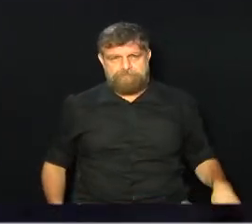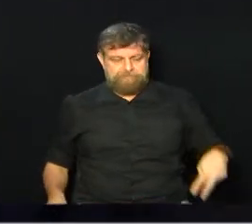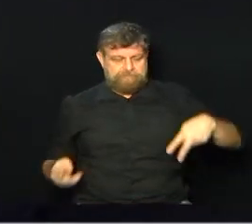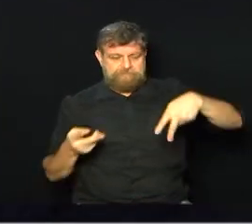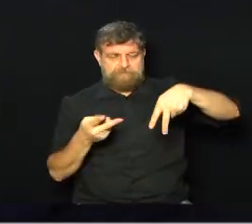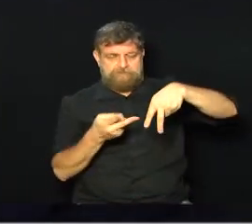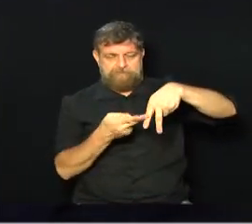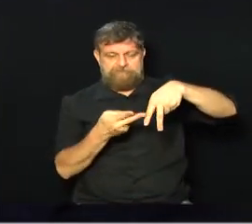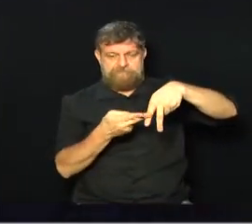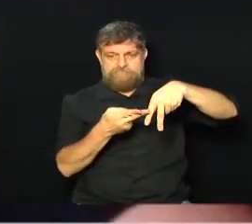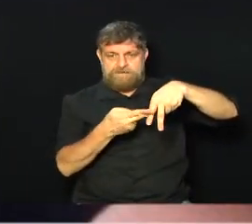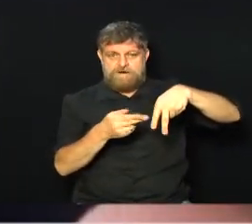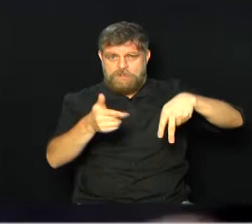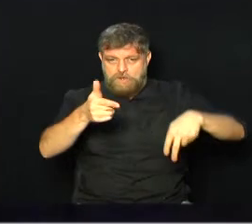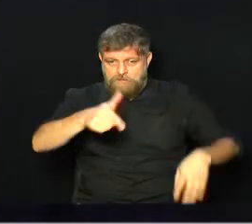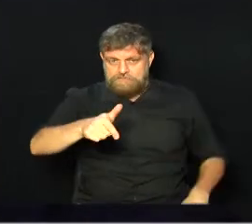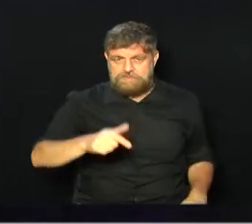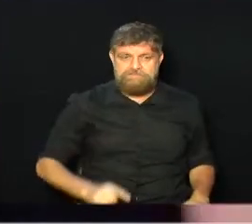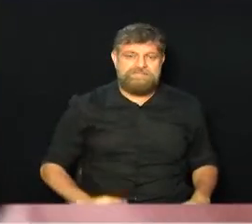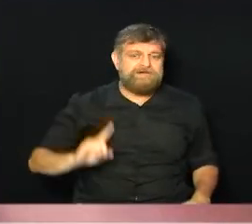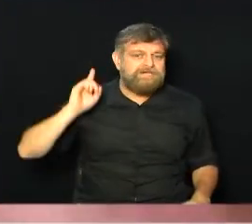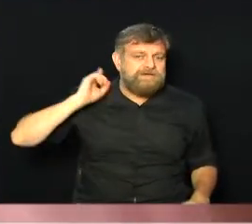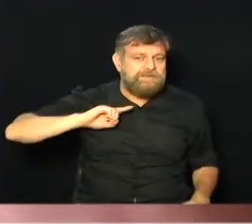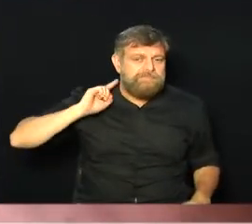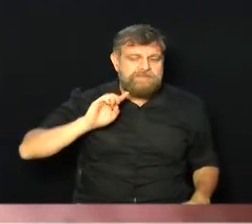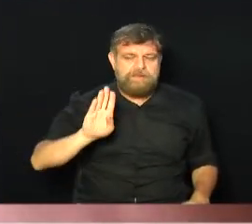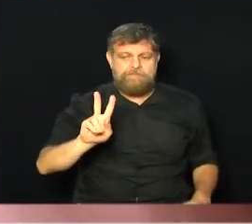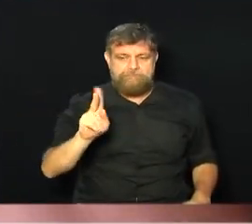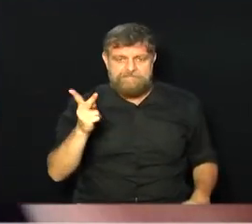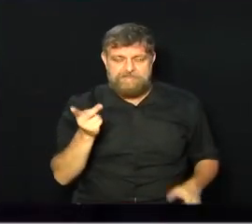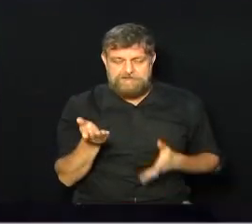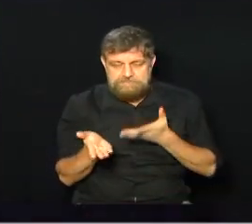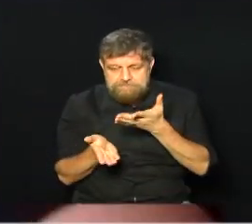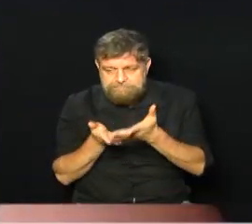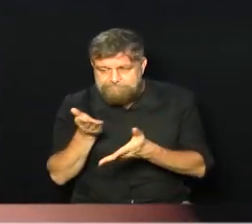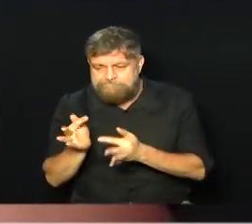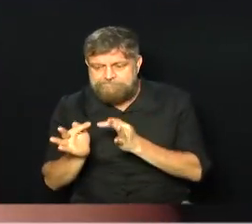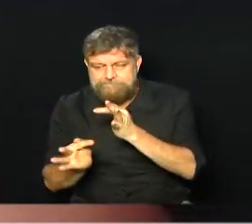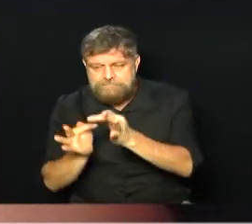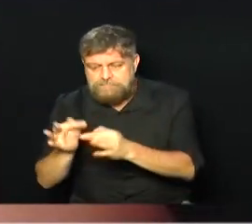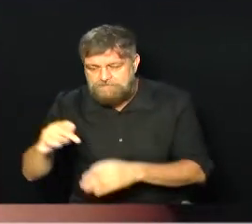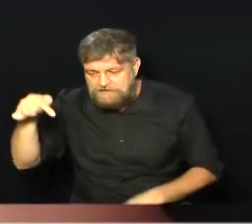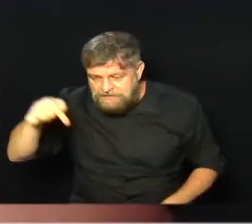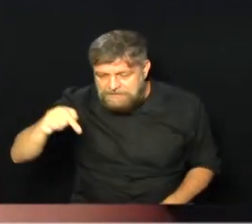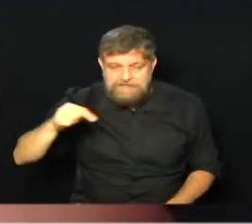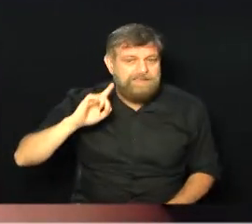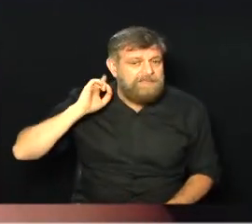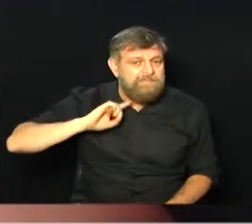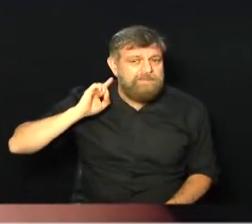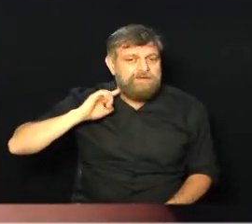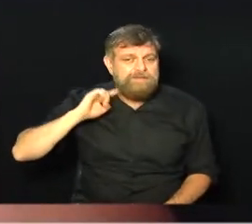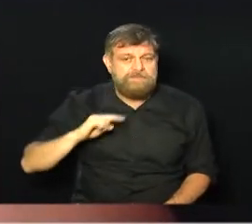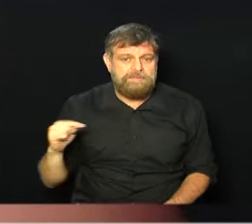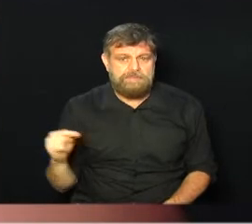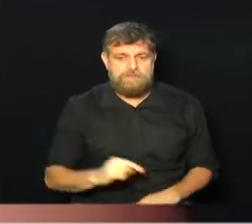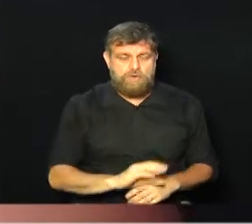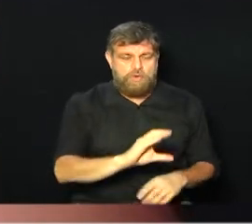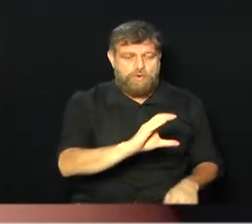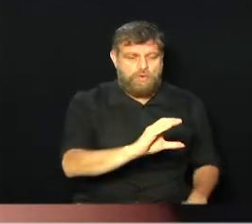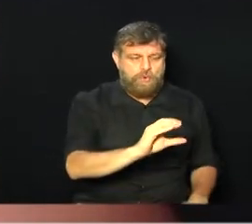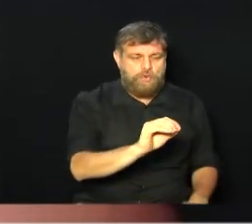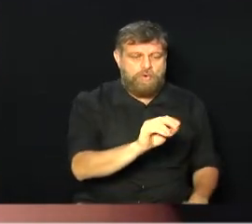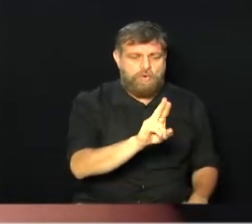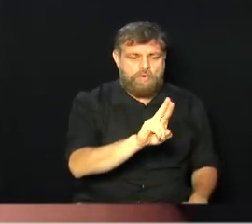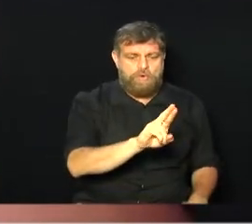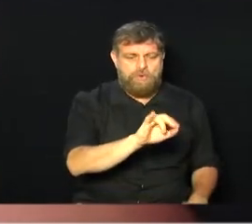saí do Joinville, vim operar em BH, me tratei aqui, me tratei no Atlético e o Curitiba, na